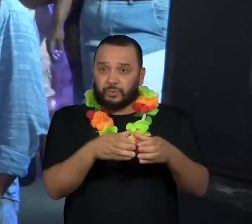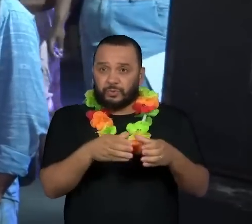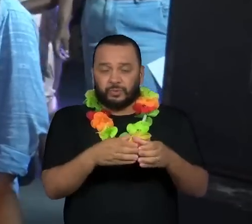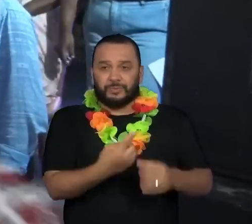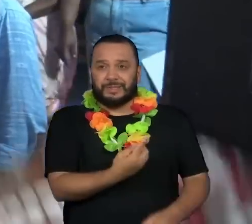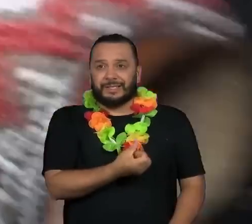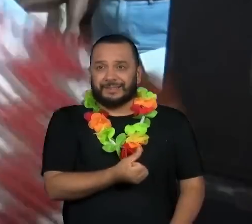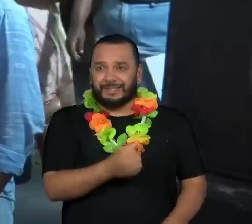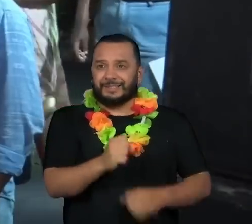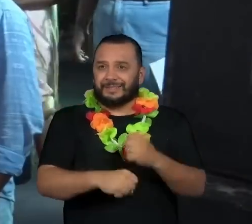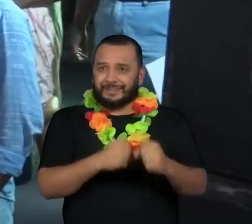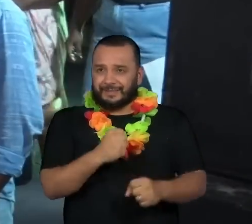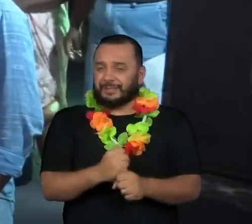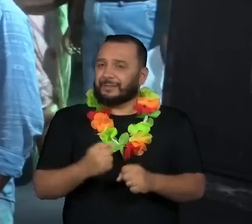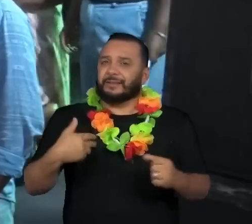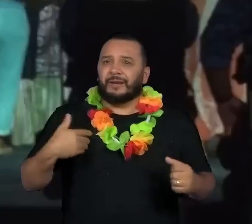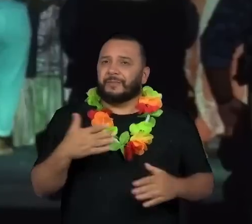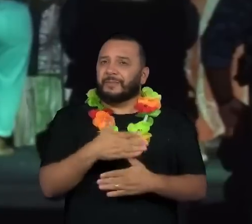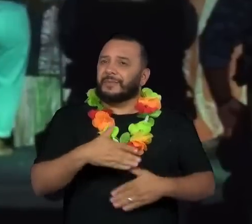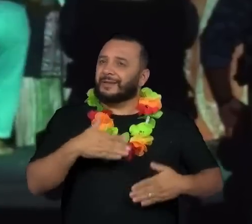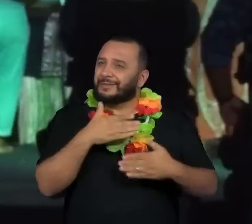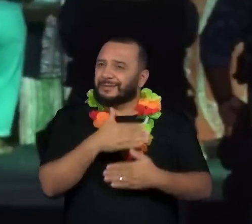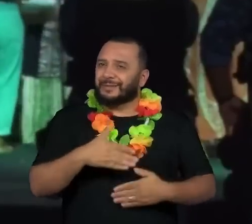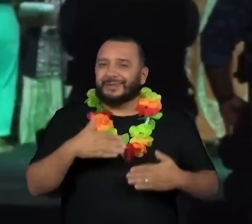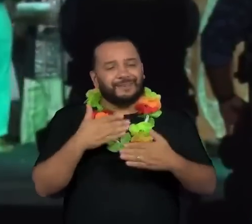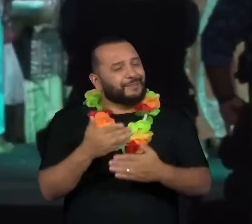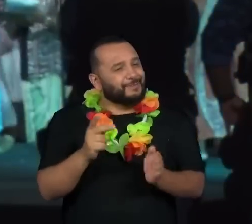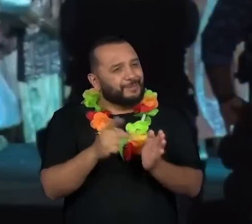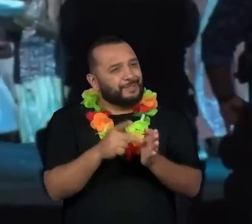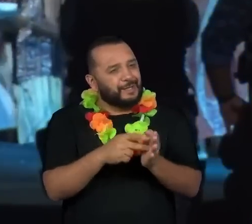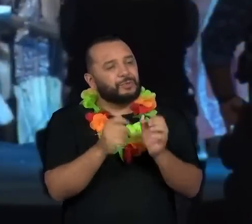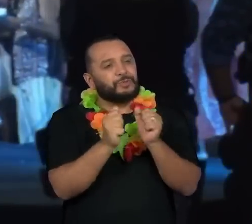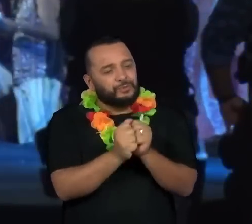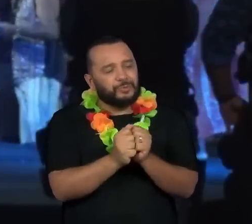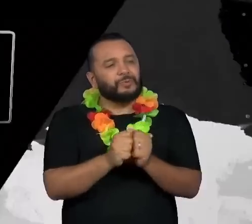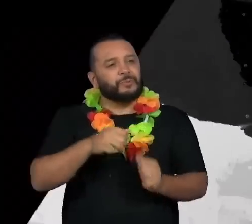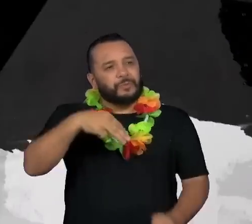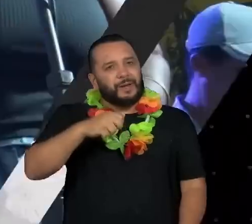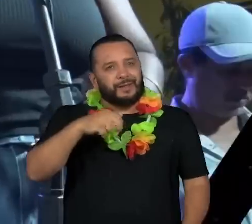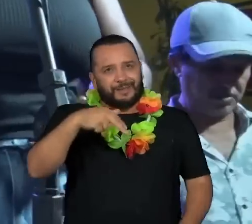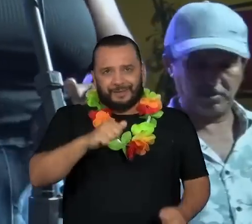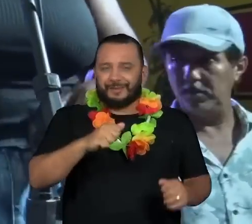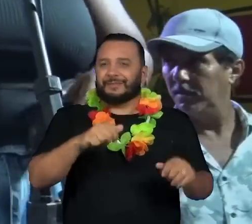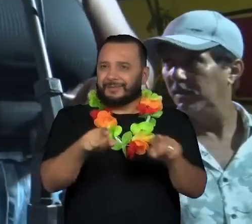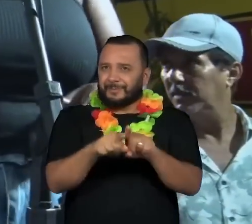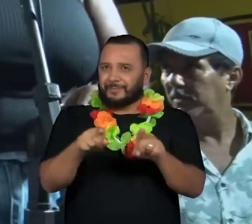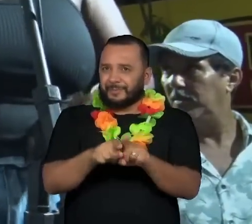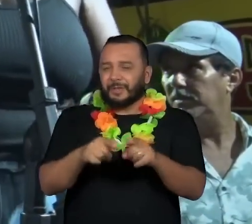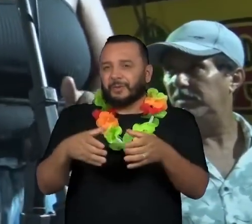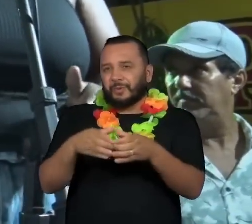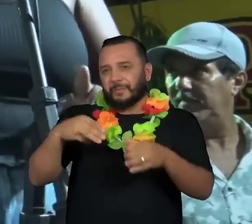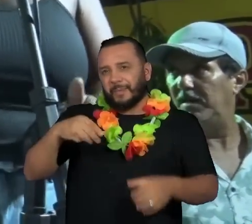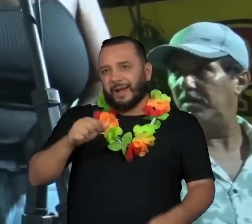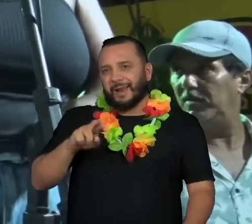satisfação imensa continuar, né, o legado do Naná Vasconcelos junto com o Tumaraca agora.